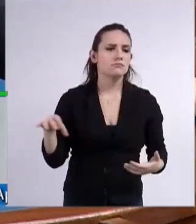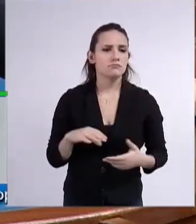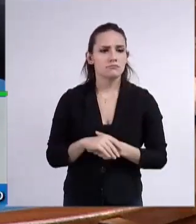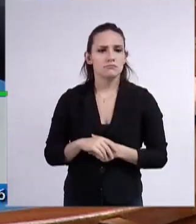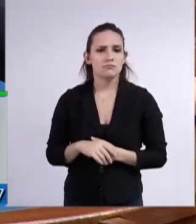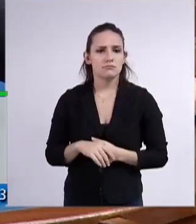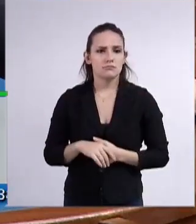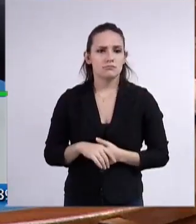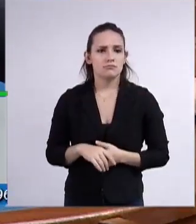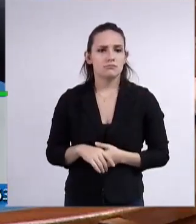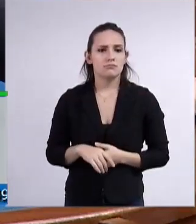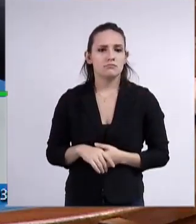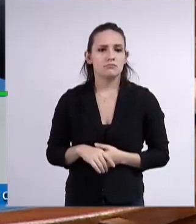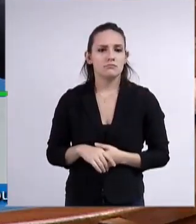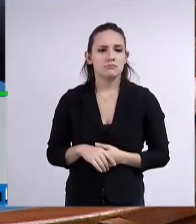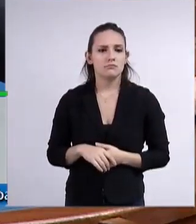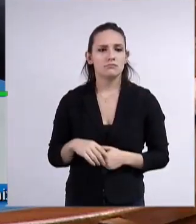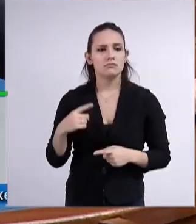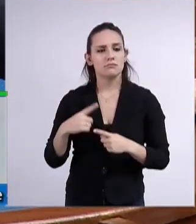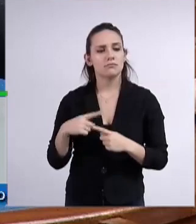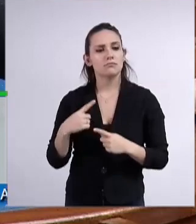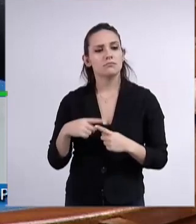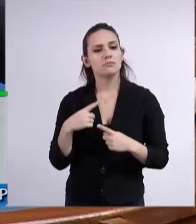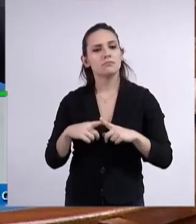pelos dados e pelas informações,